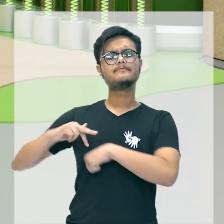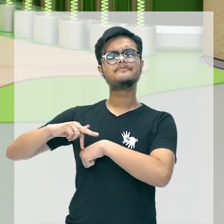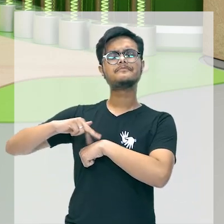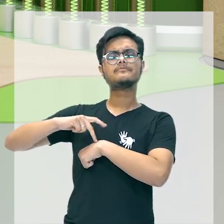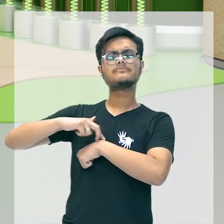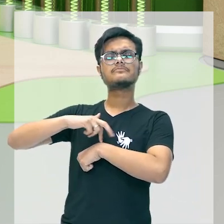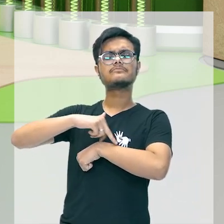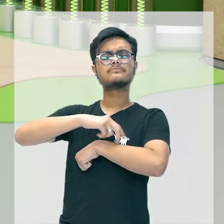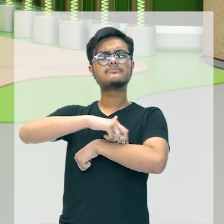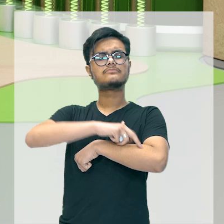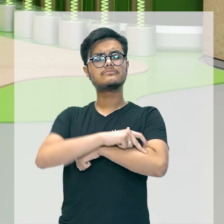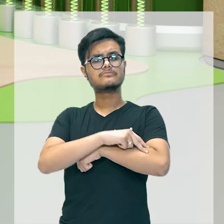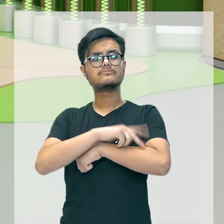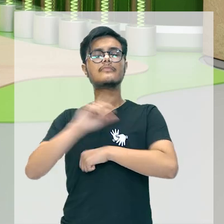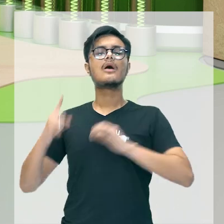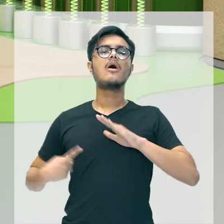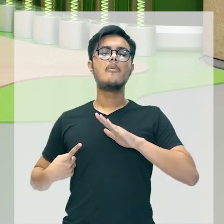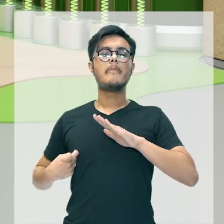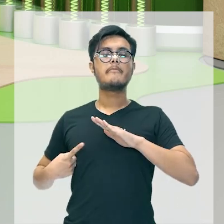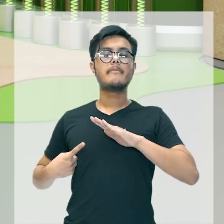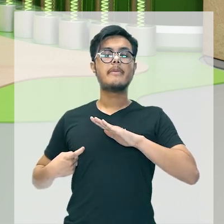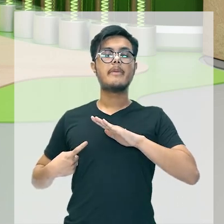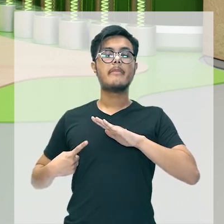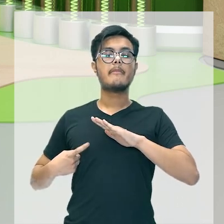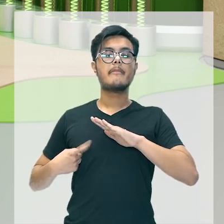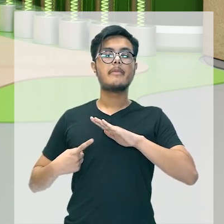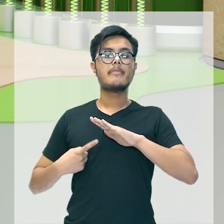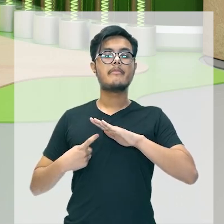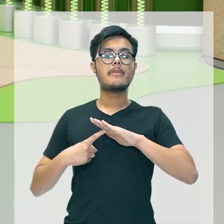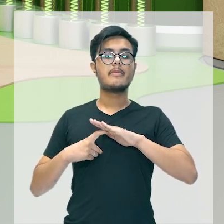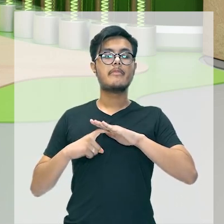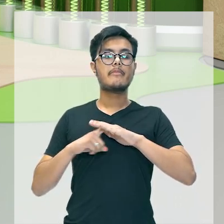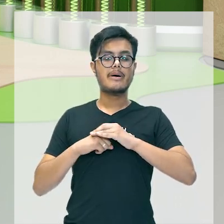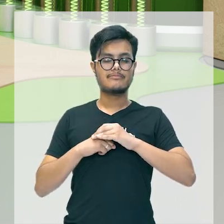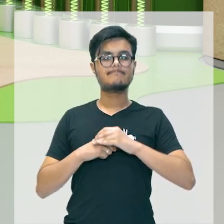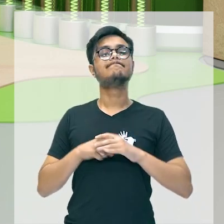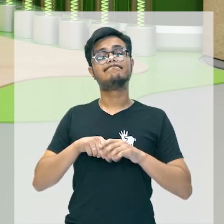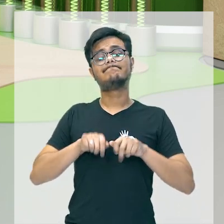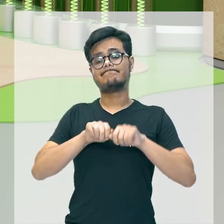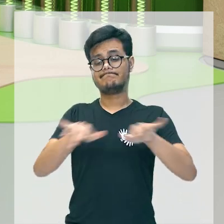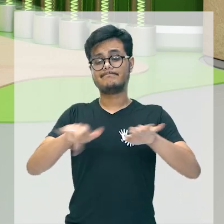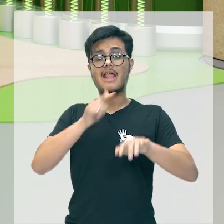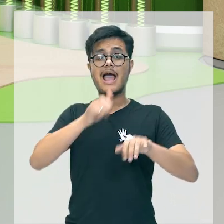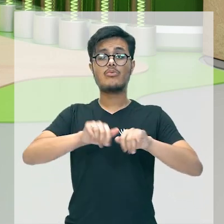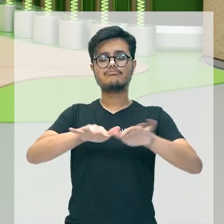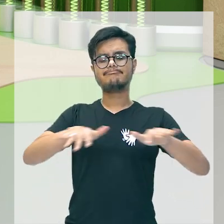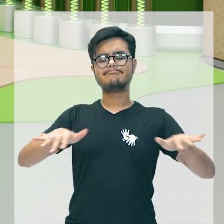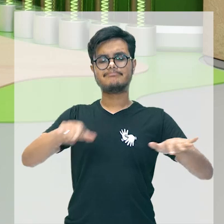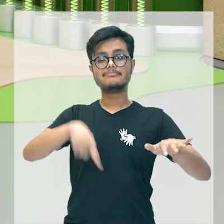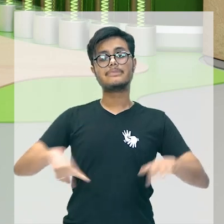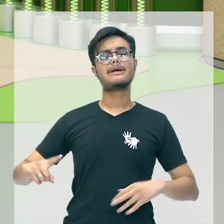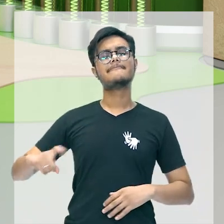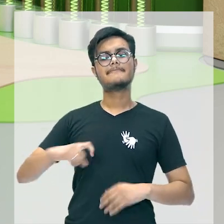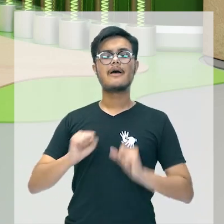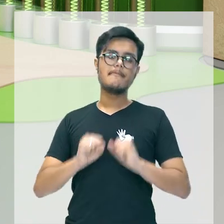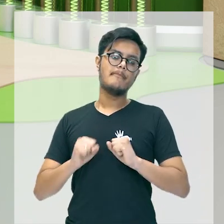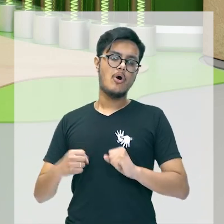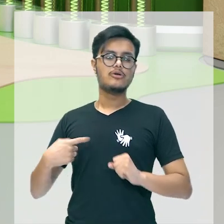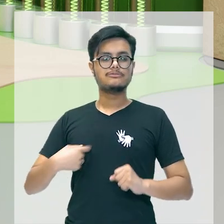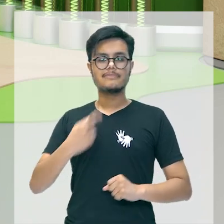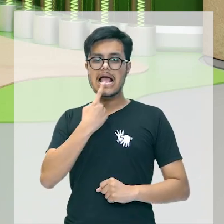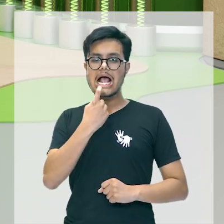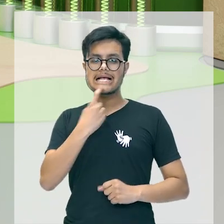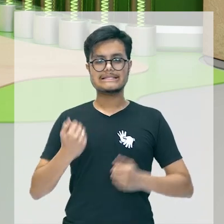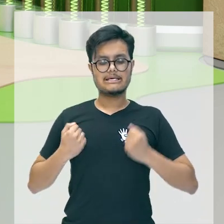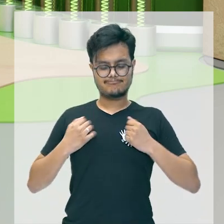por ali, por aquele ambiente descalços, né, que vão ter contato com aquela água que tem essa larva, pode entrar